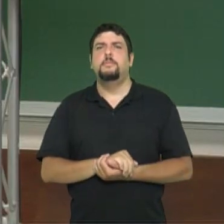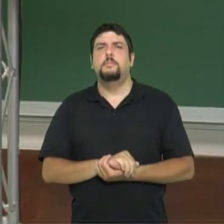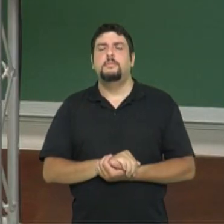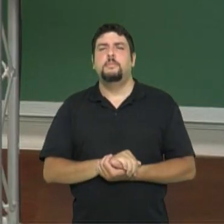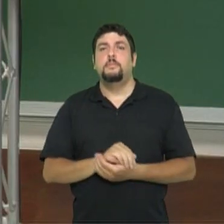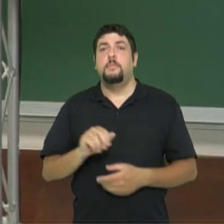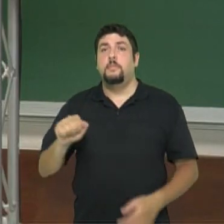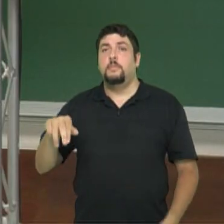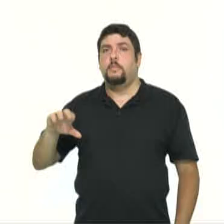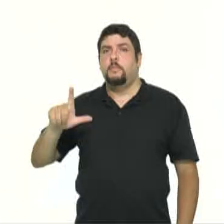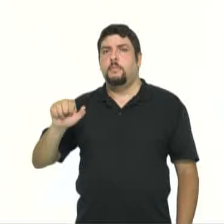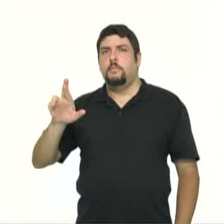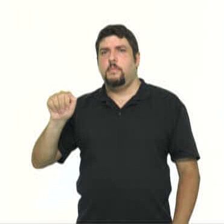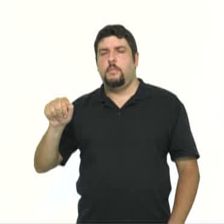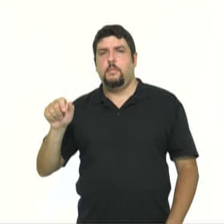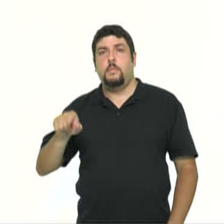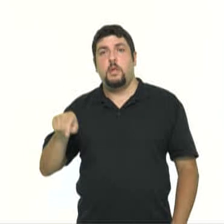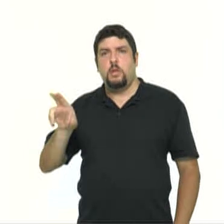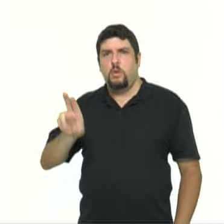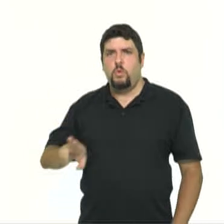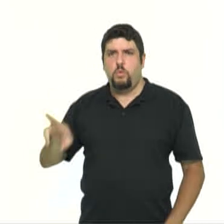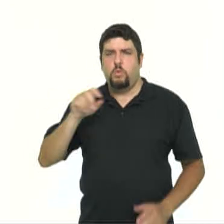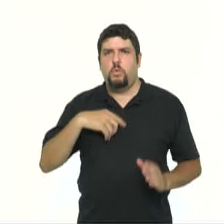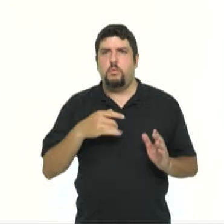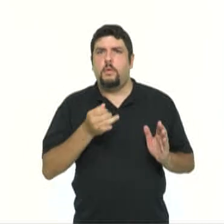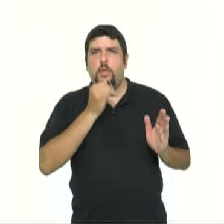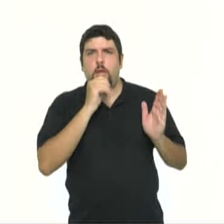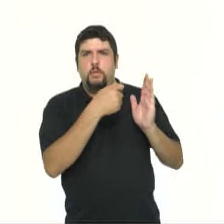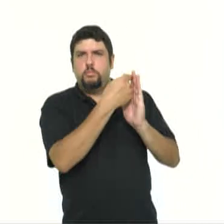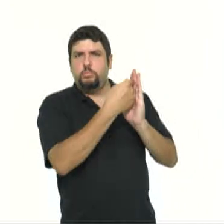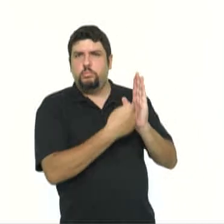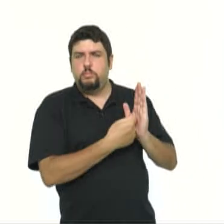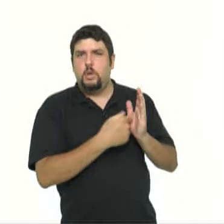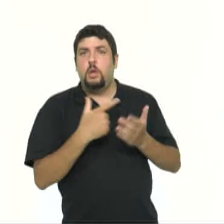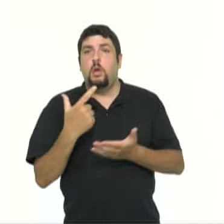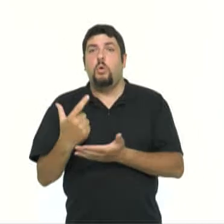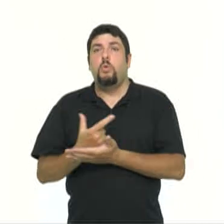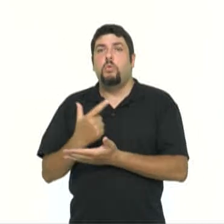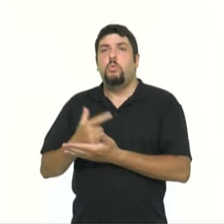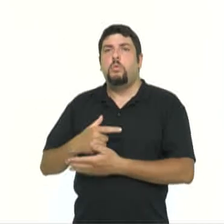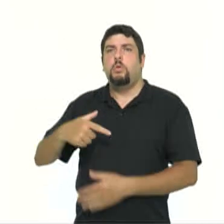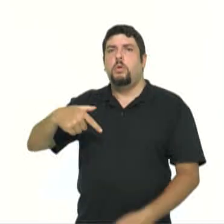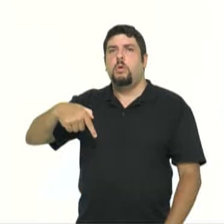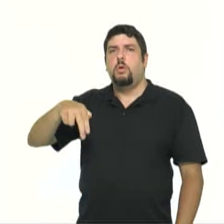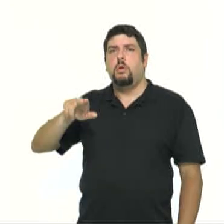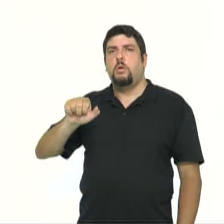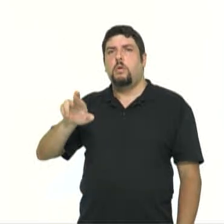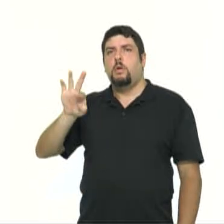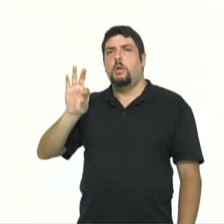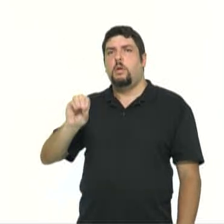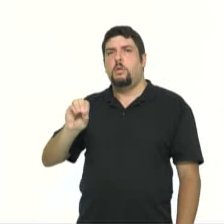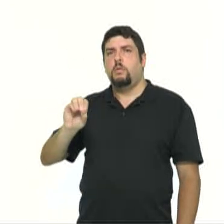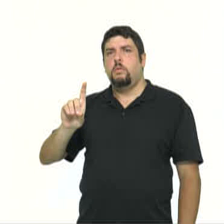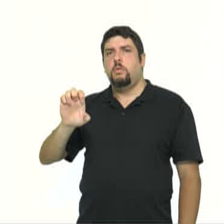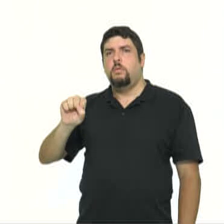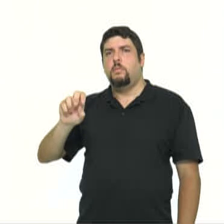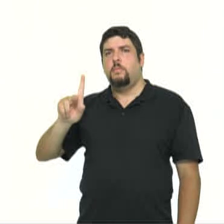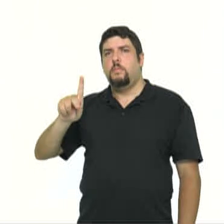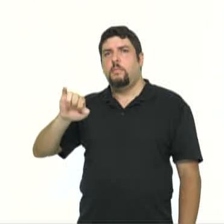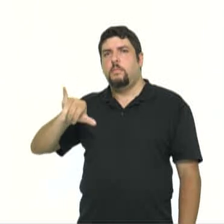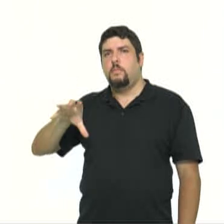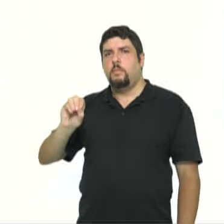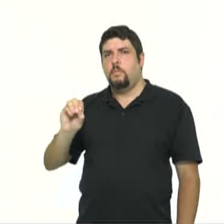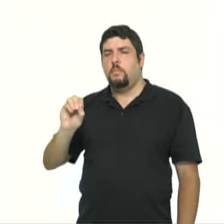Ana Clara utilizou o exemplo do enredo do livro Quarto de Despejo, de Ana Carolina Maria de